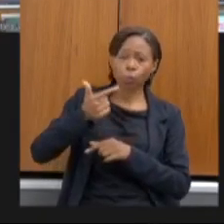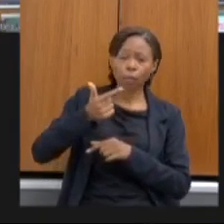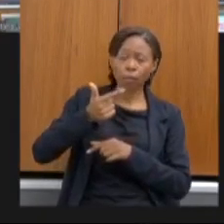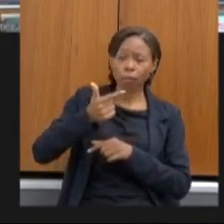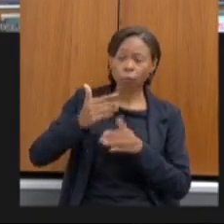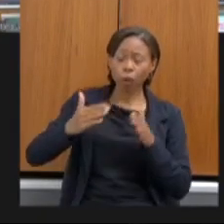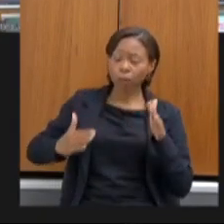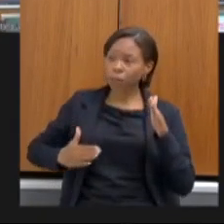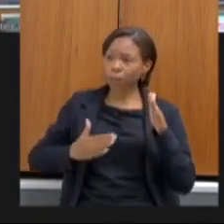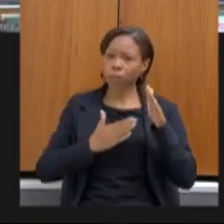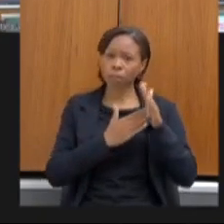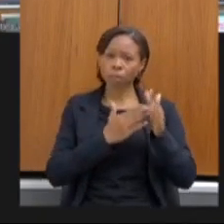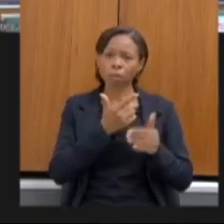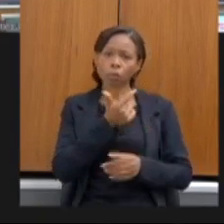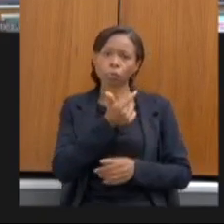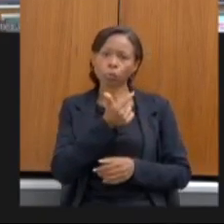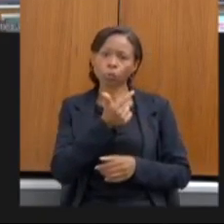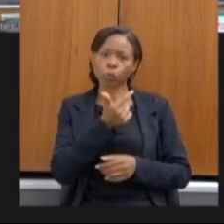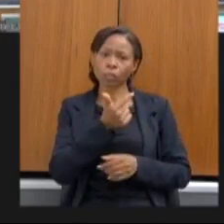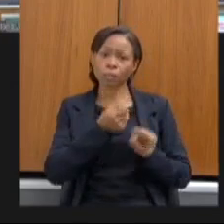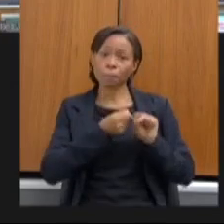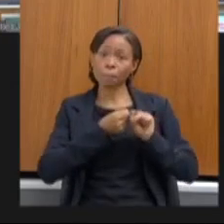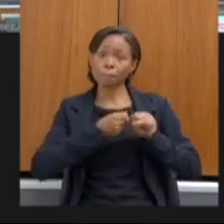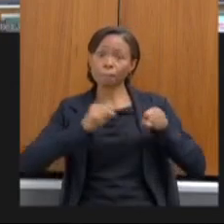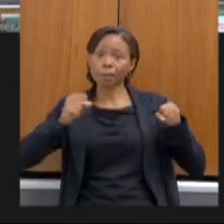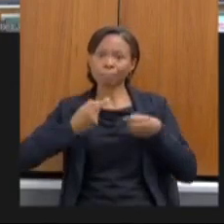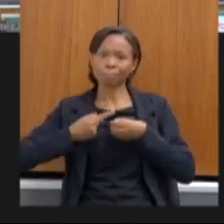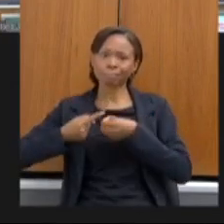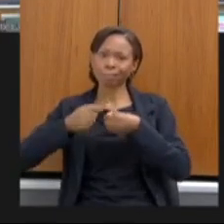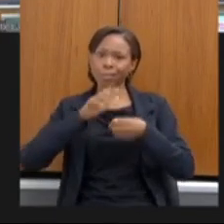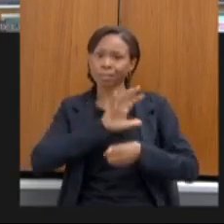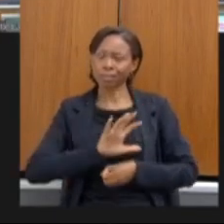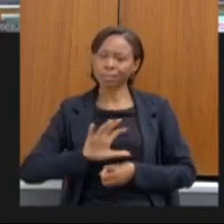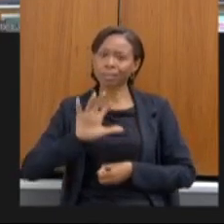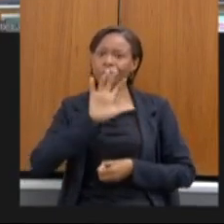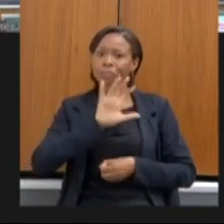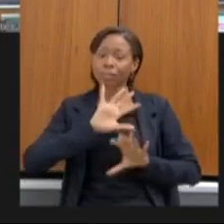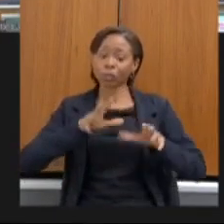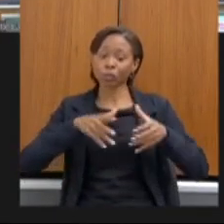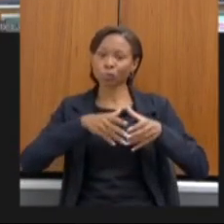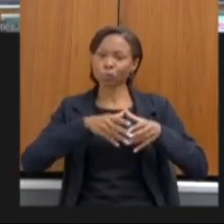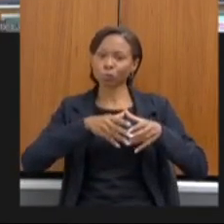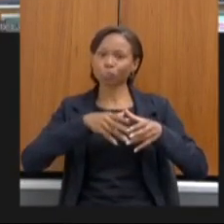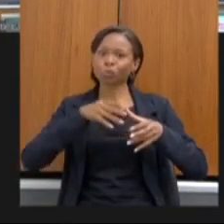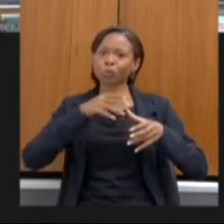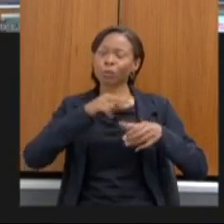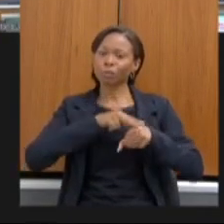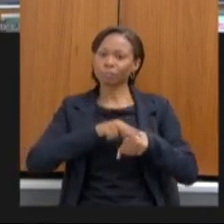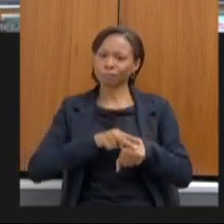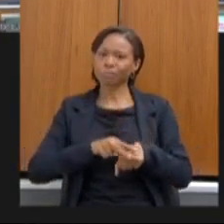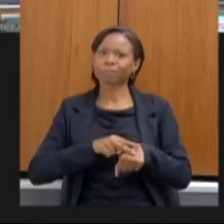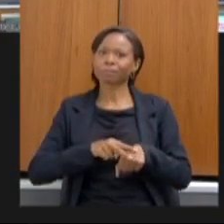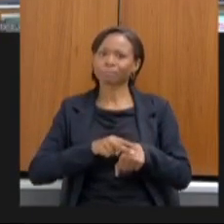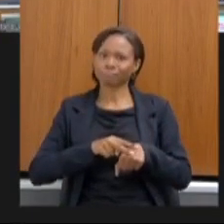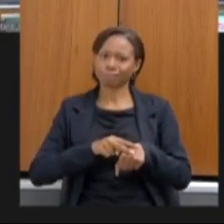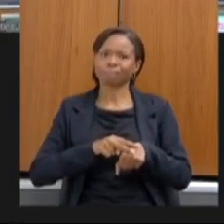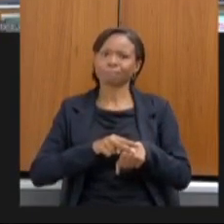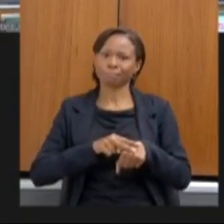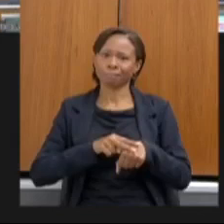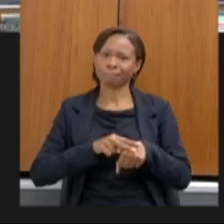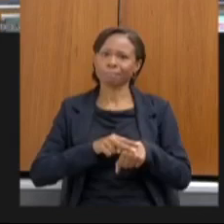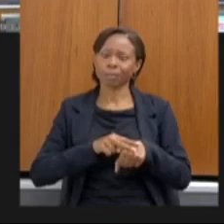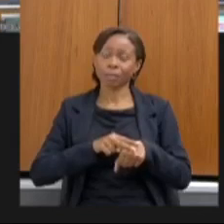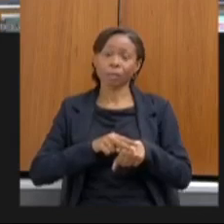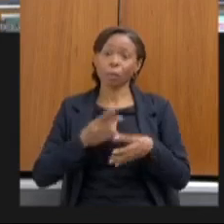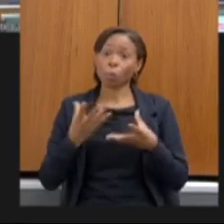12 macrorregiões Na Onda Verde isso quer dizer que tivemos é bastante